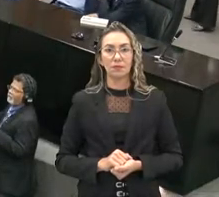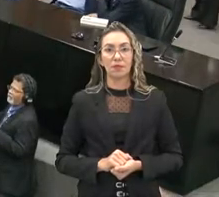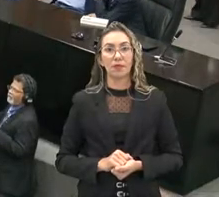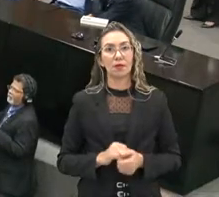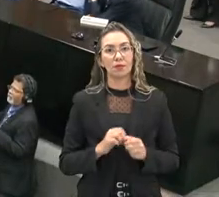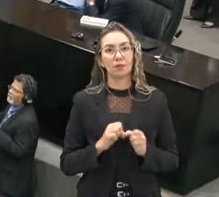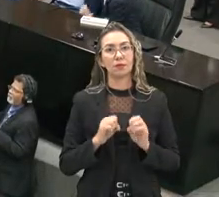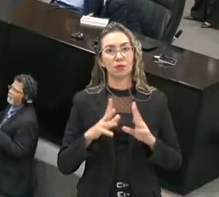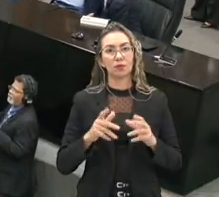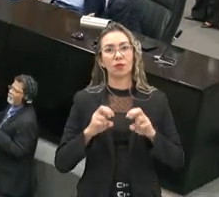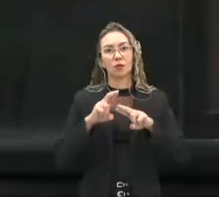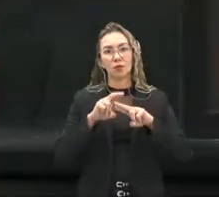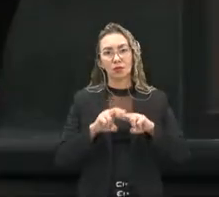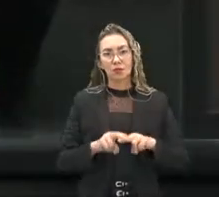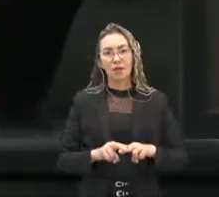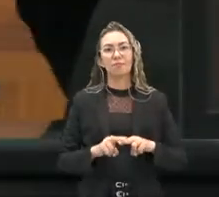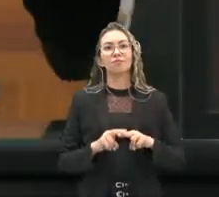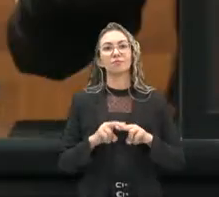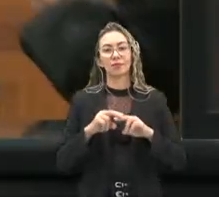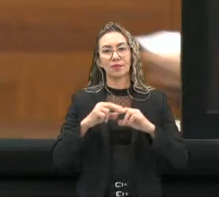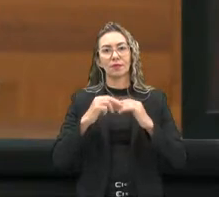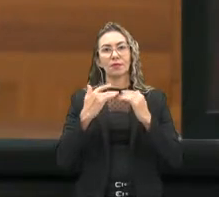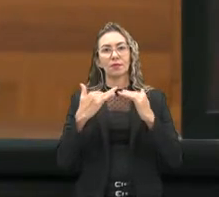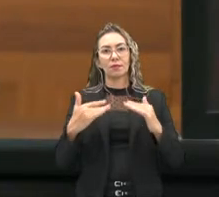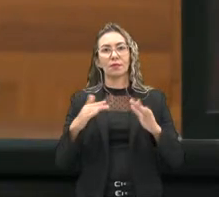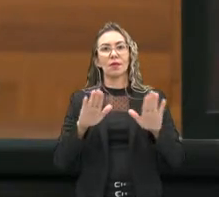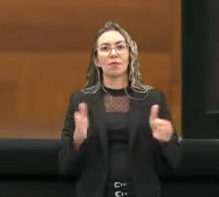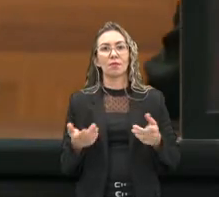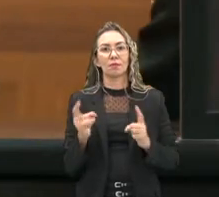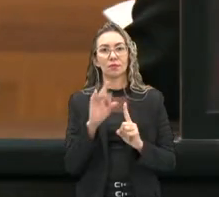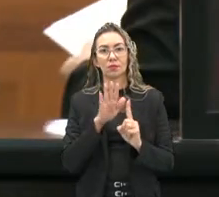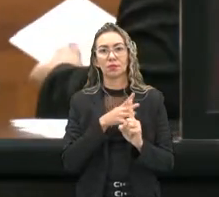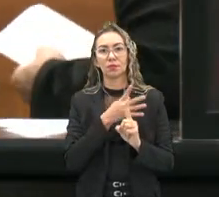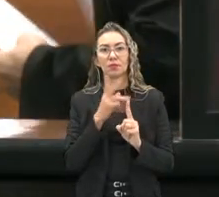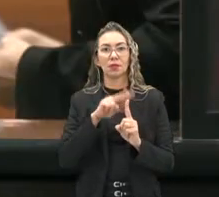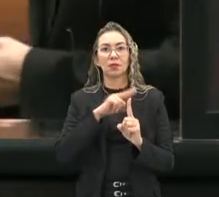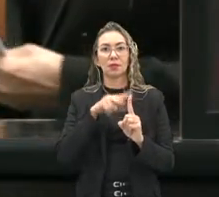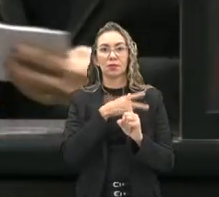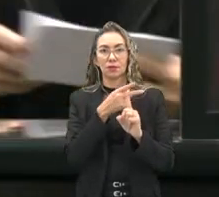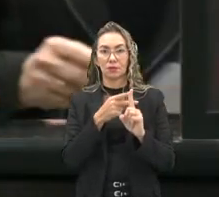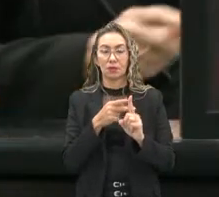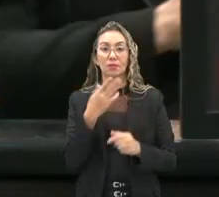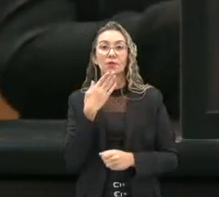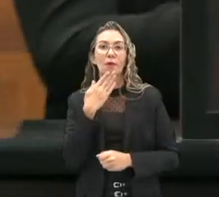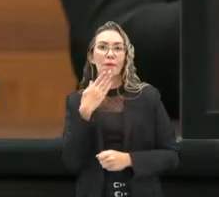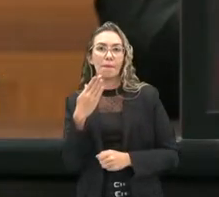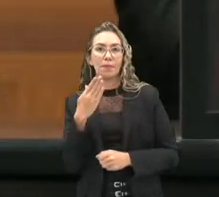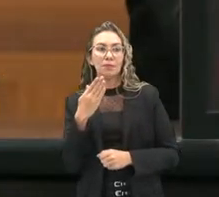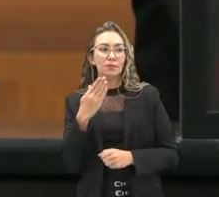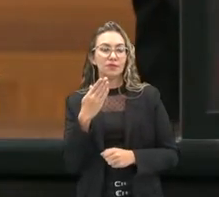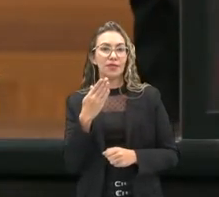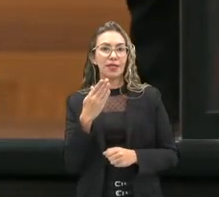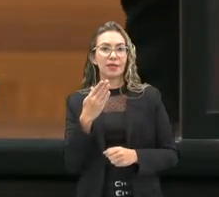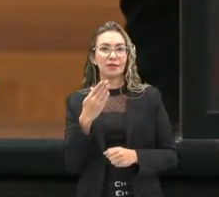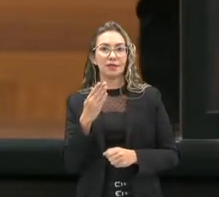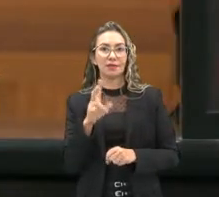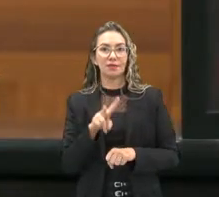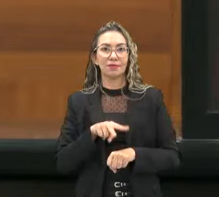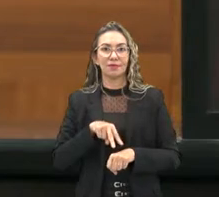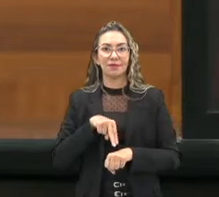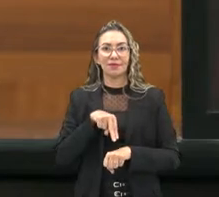Composta a mesa de honra, solicito a todos que fiquem em pé para, em